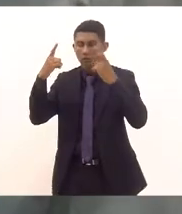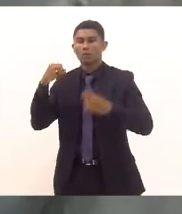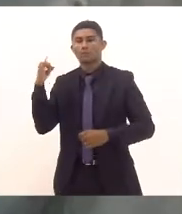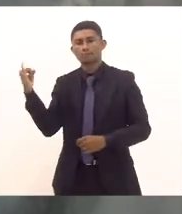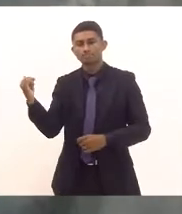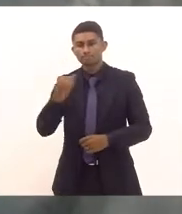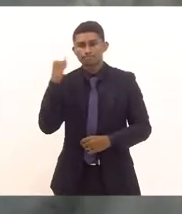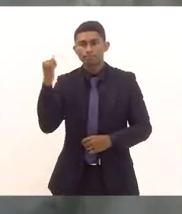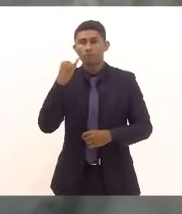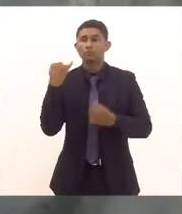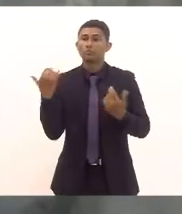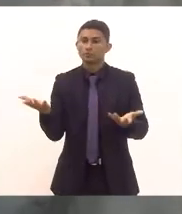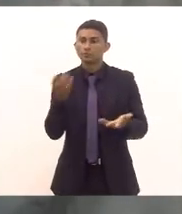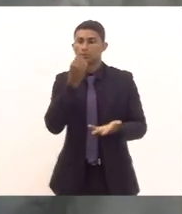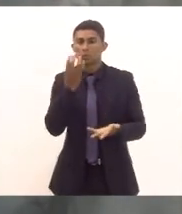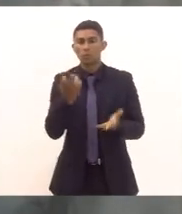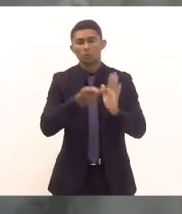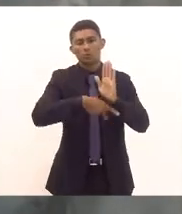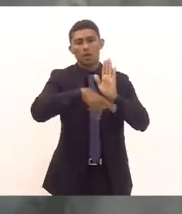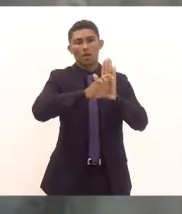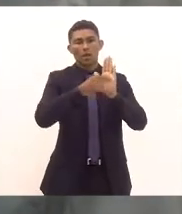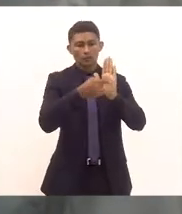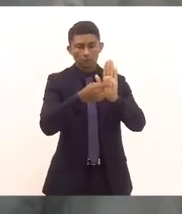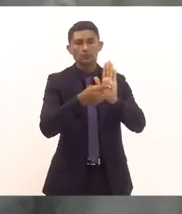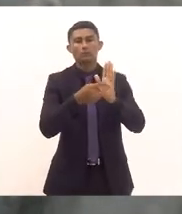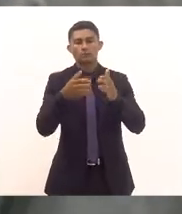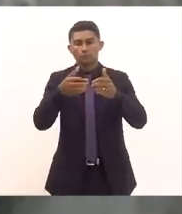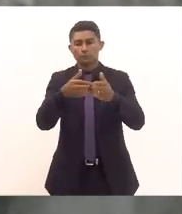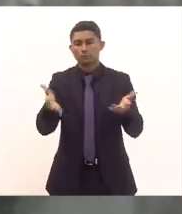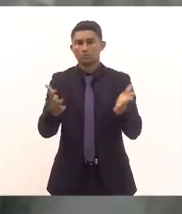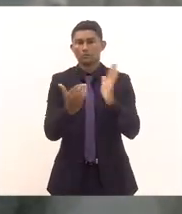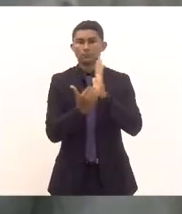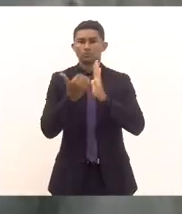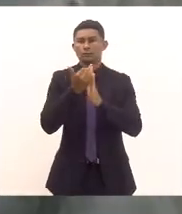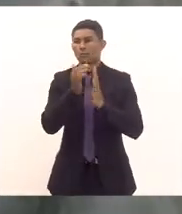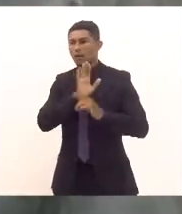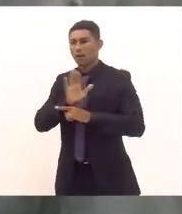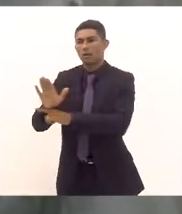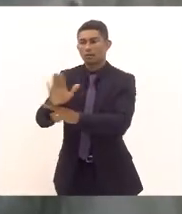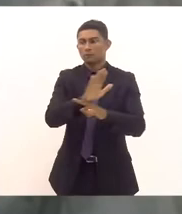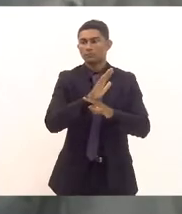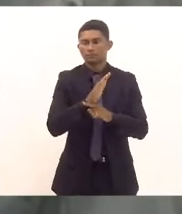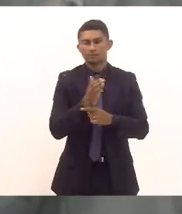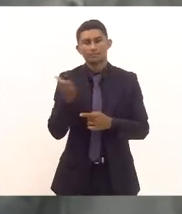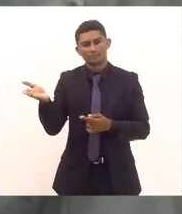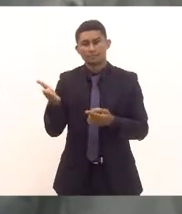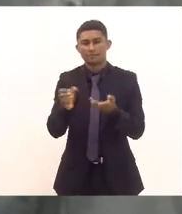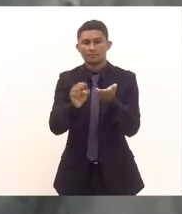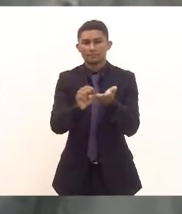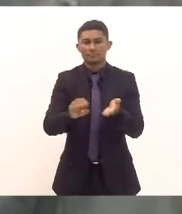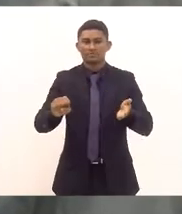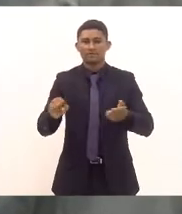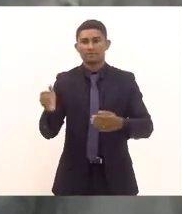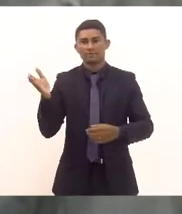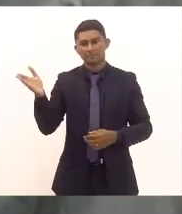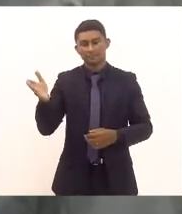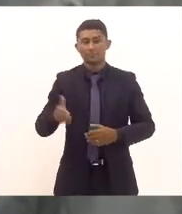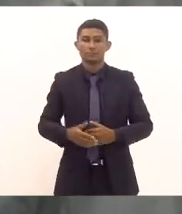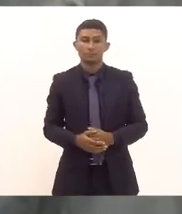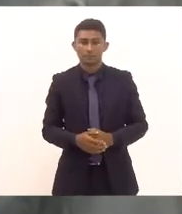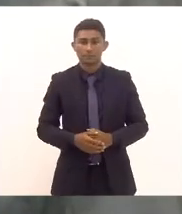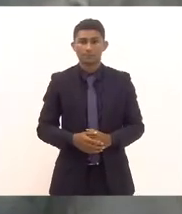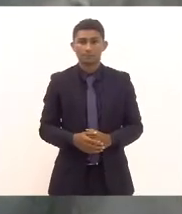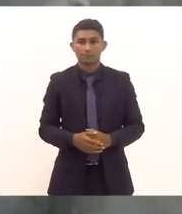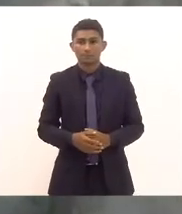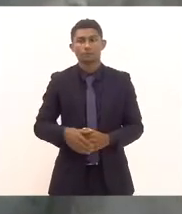amplia o escopo do projeto apresentado pelo Deputado Malafaia e